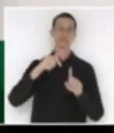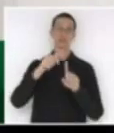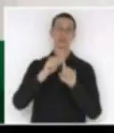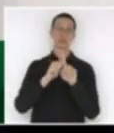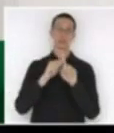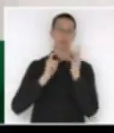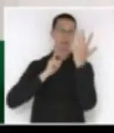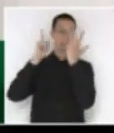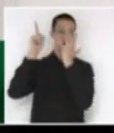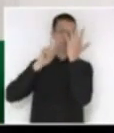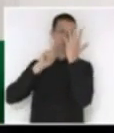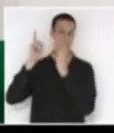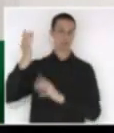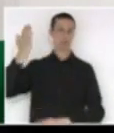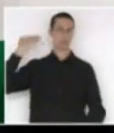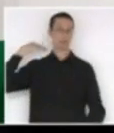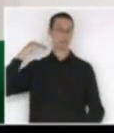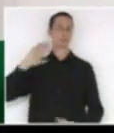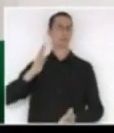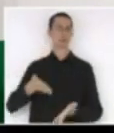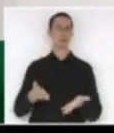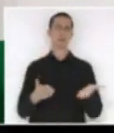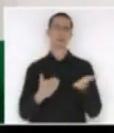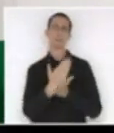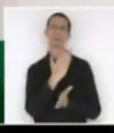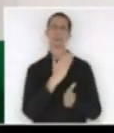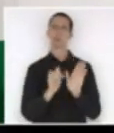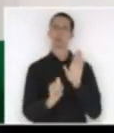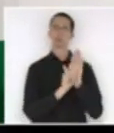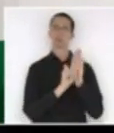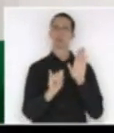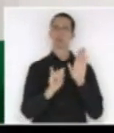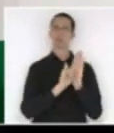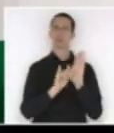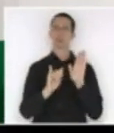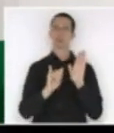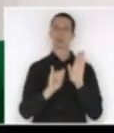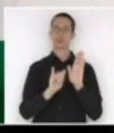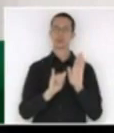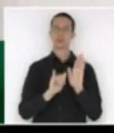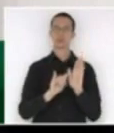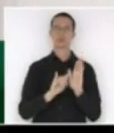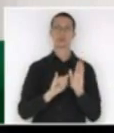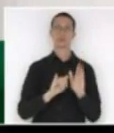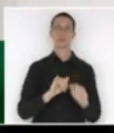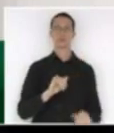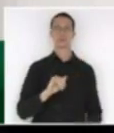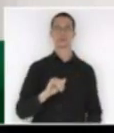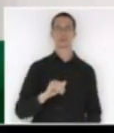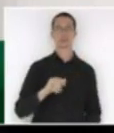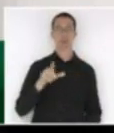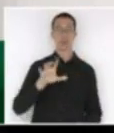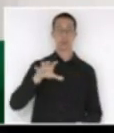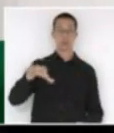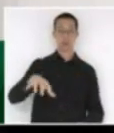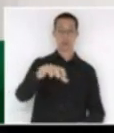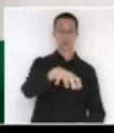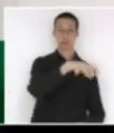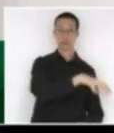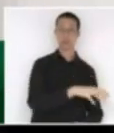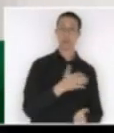27 de fevereiro, nós tivemos a aprovação do edital de chamamento das comunidades terapêuticas, chamamento